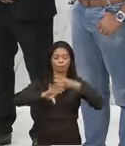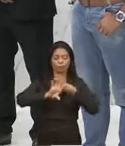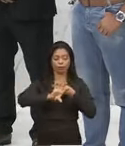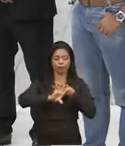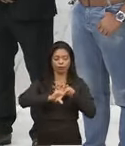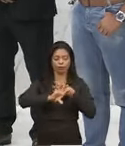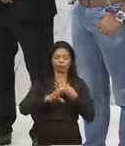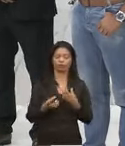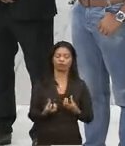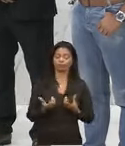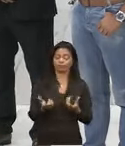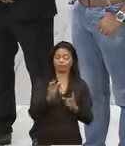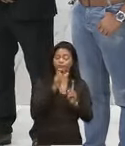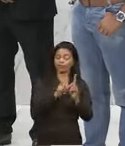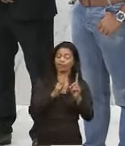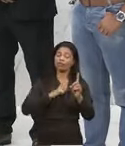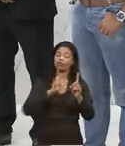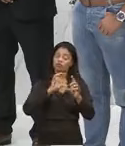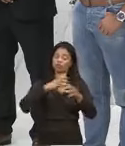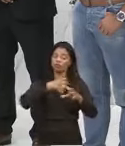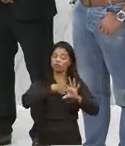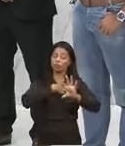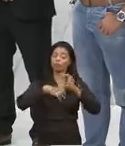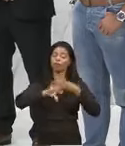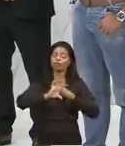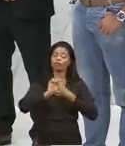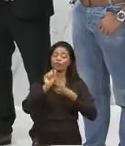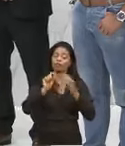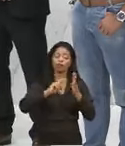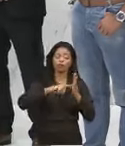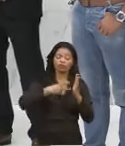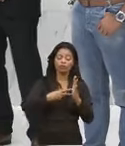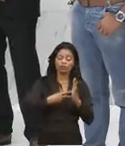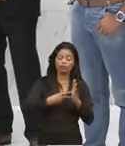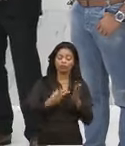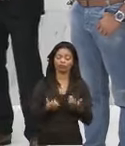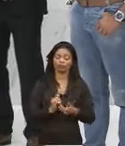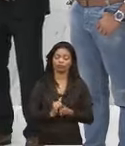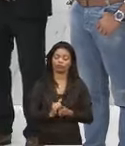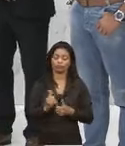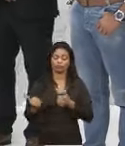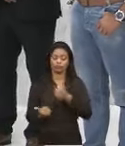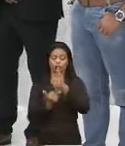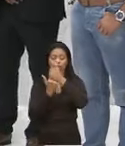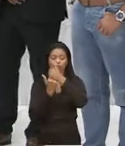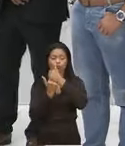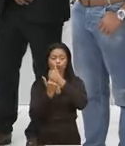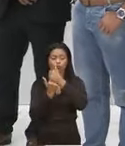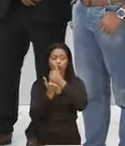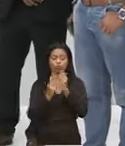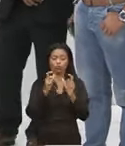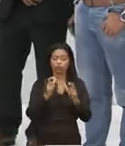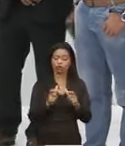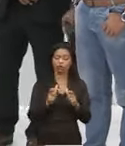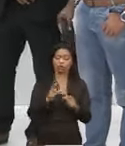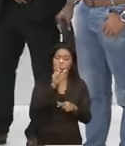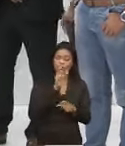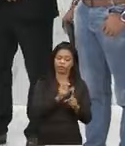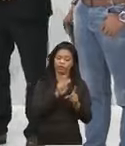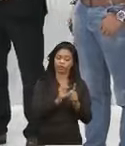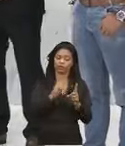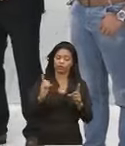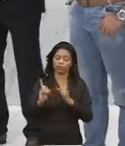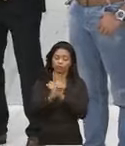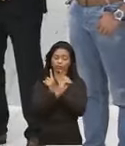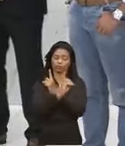vamos ter empatia. O que é empatia? É se colocar no lugar do outro. E foi isso que o senhor Reinaldo fez, foi isso que o amigo